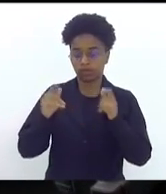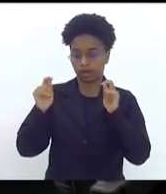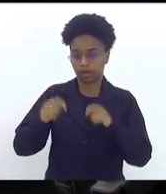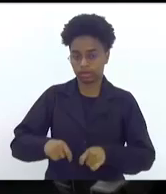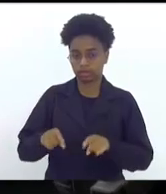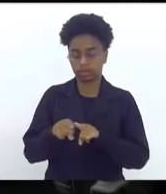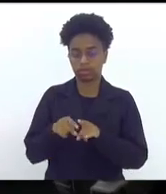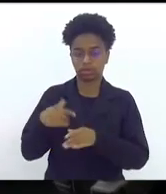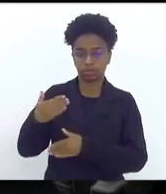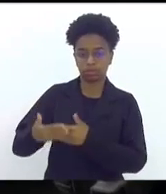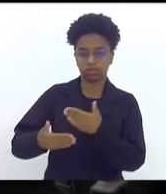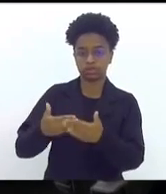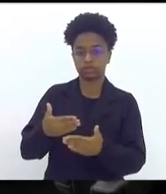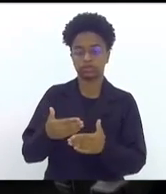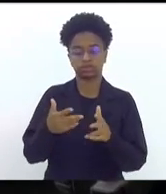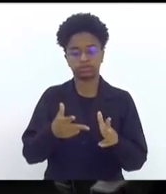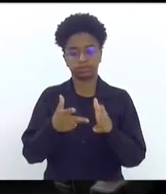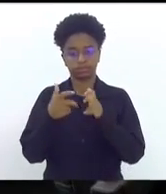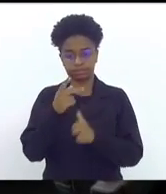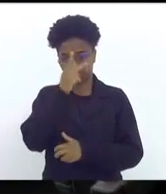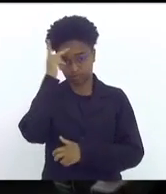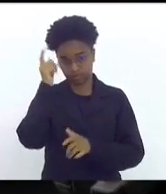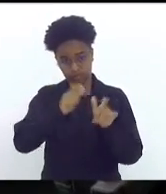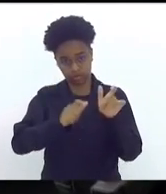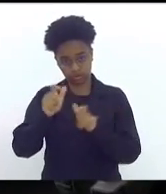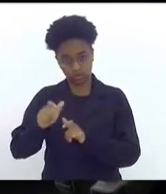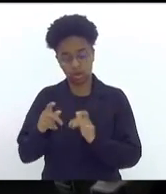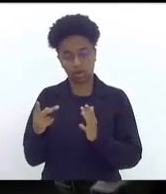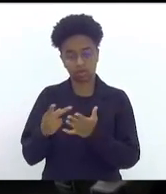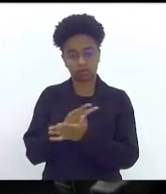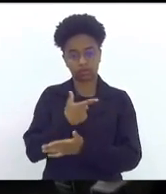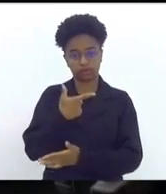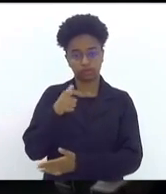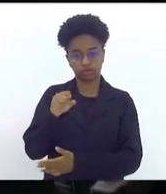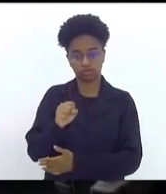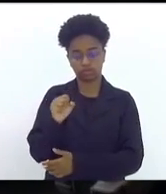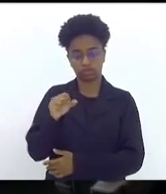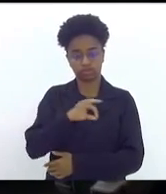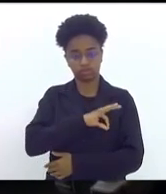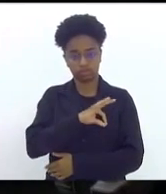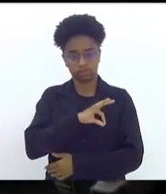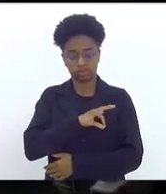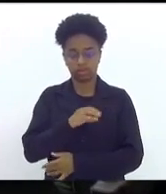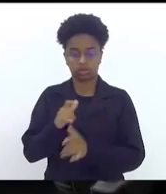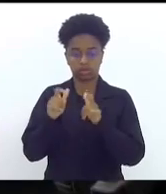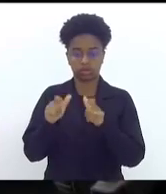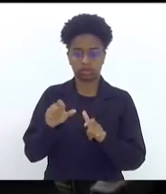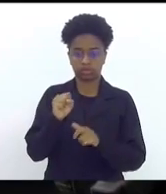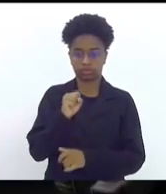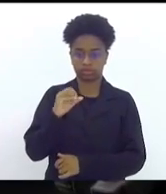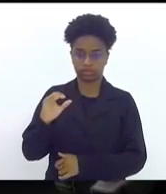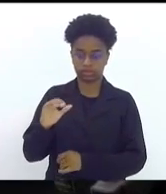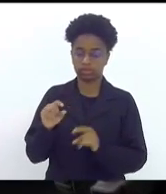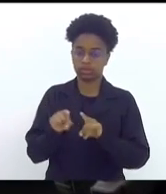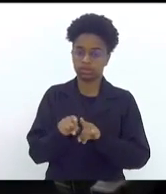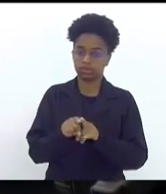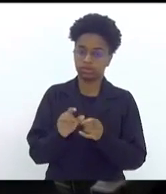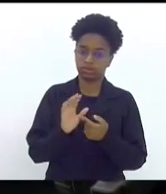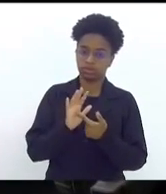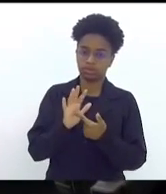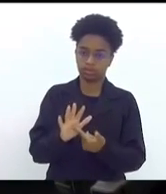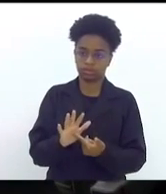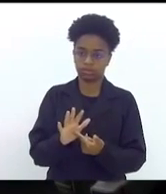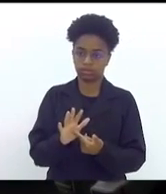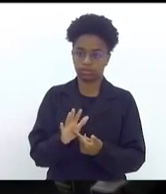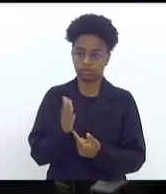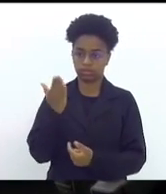e procedimentos de reconhecimento de pessoas, realizado com 28 policiais civis do estado de Santa Catarina, e relatado por William Seconello,